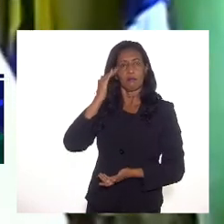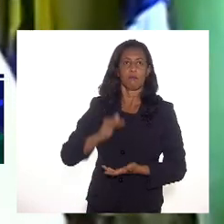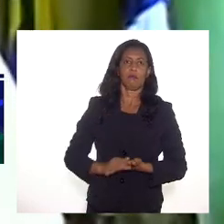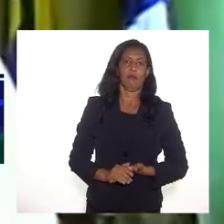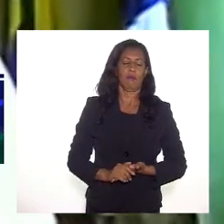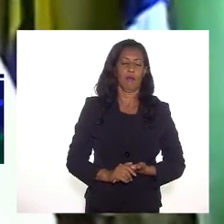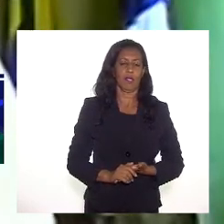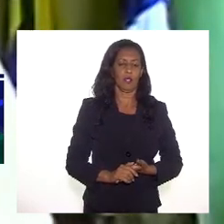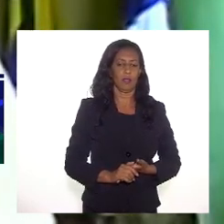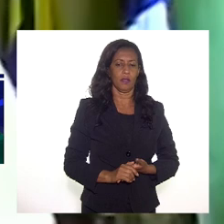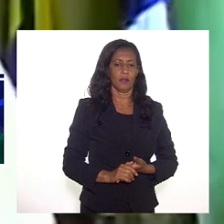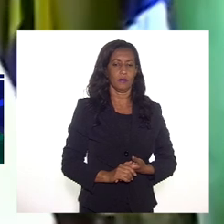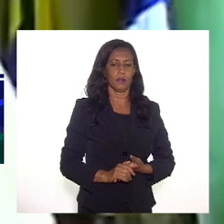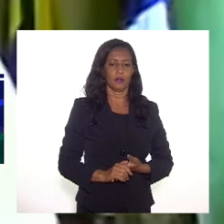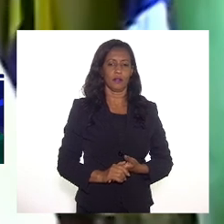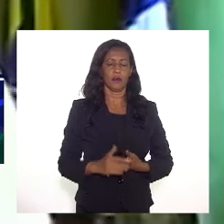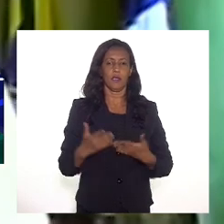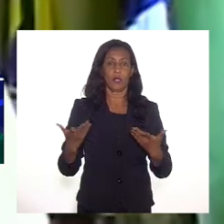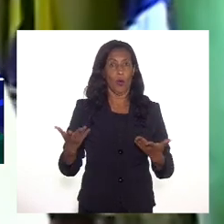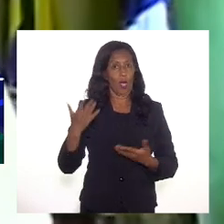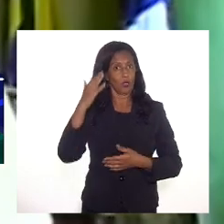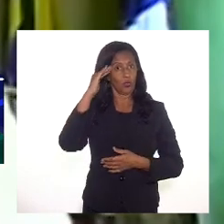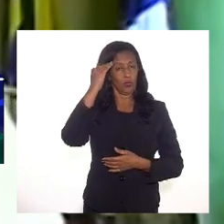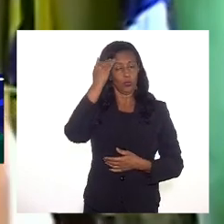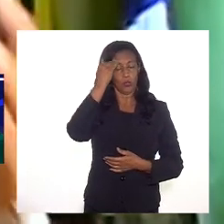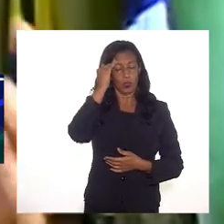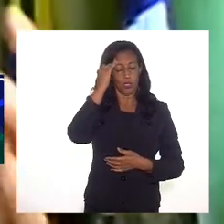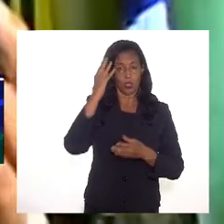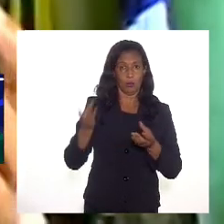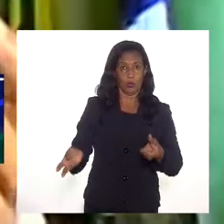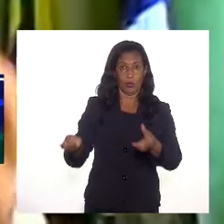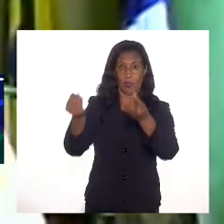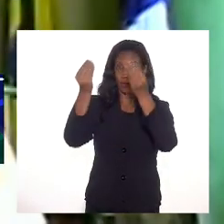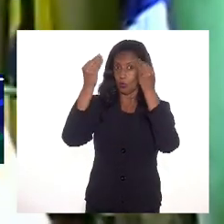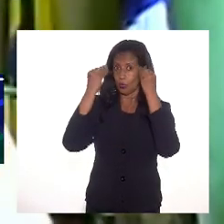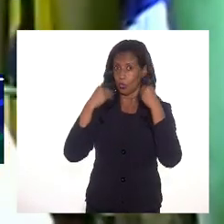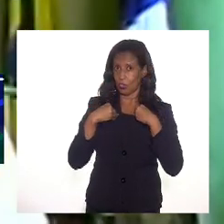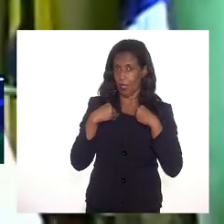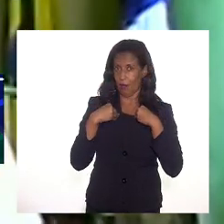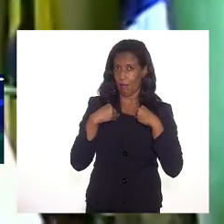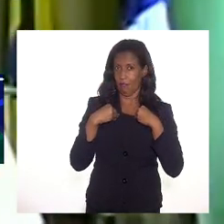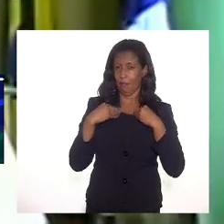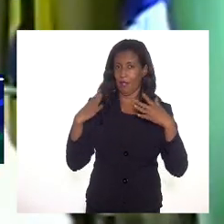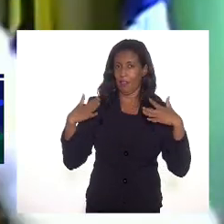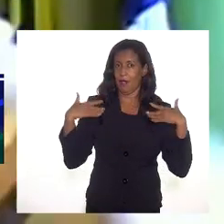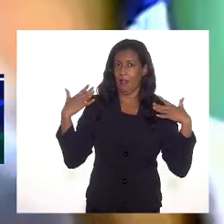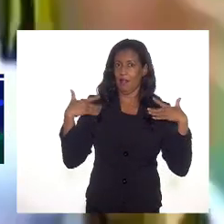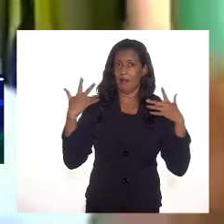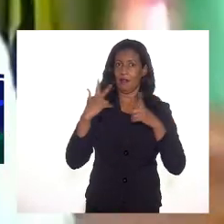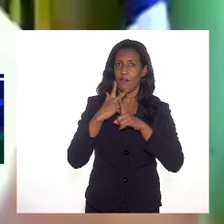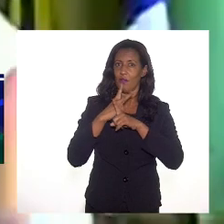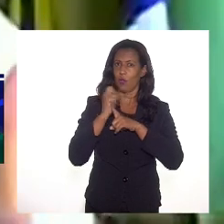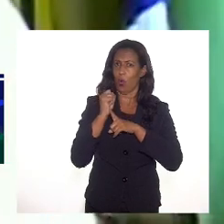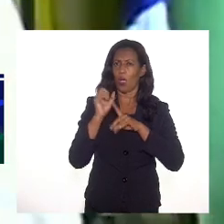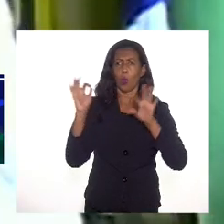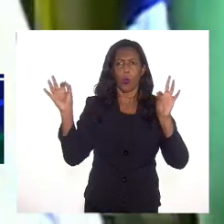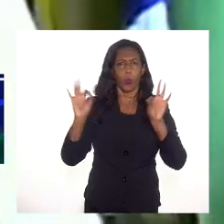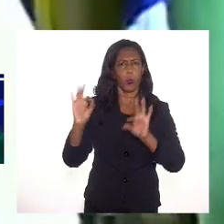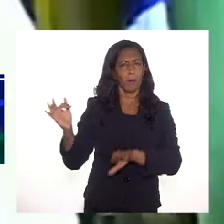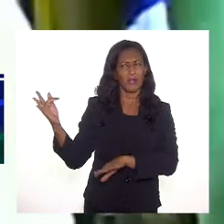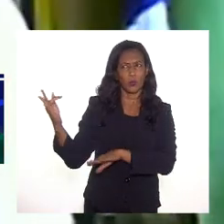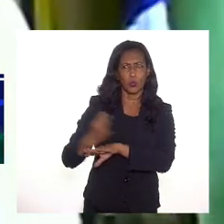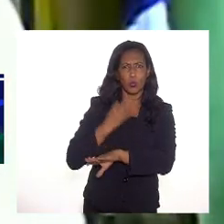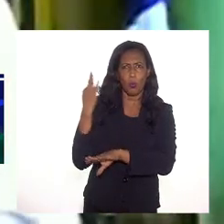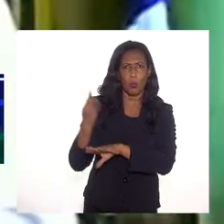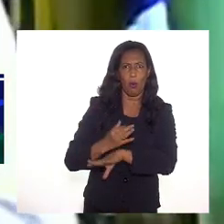eu acho que vai nos trazer mais alegria e vitória. Ninguém aguenta mais ligar uma